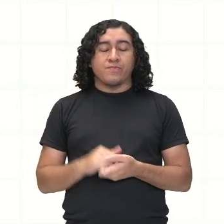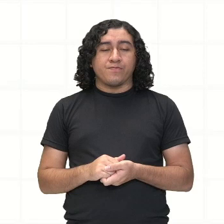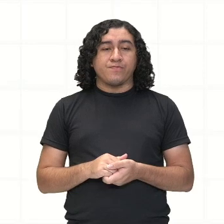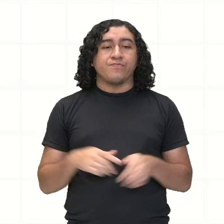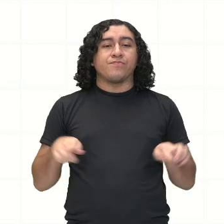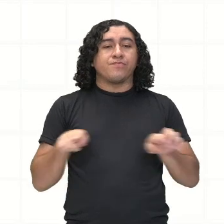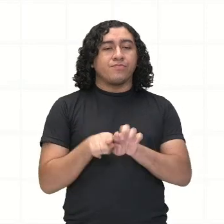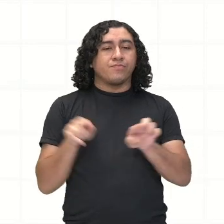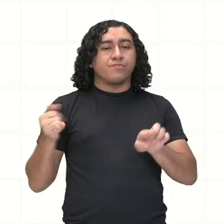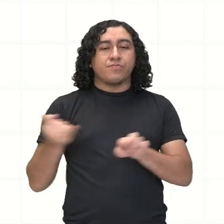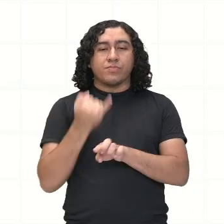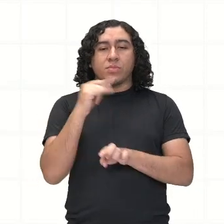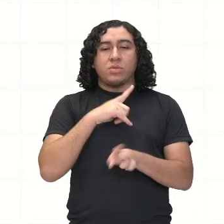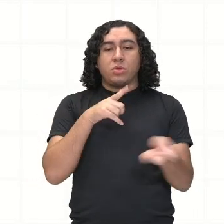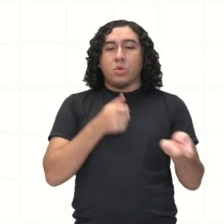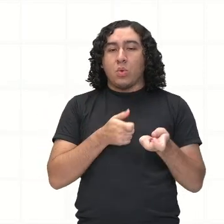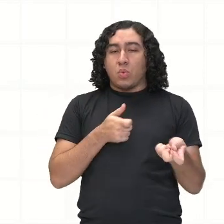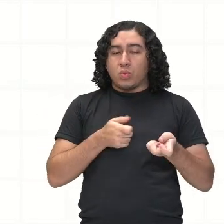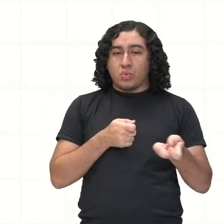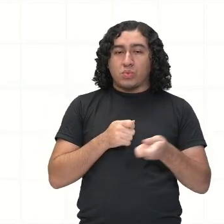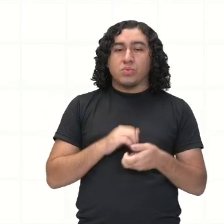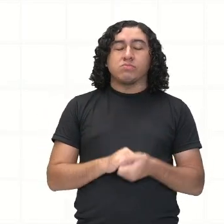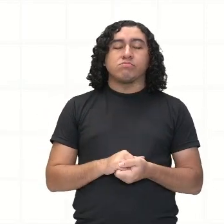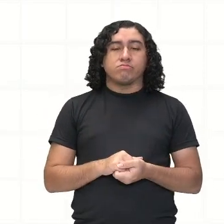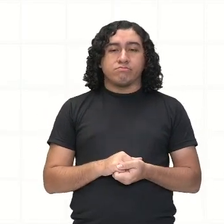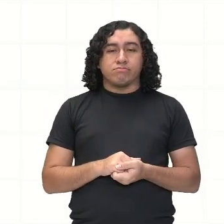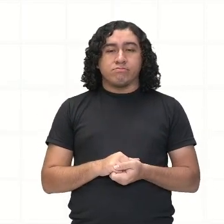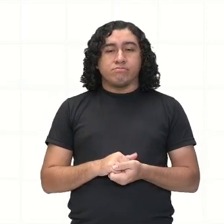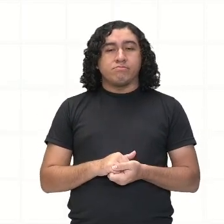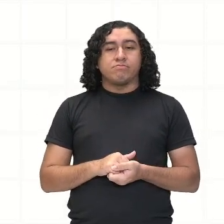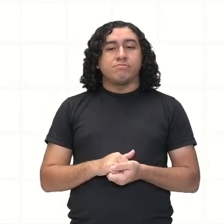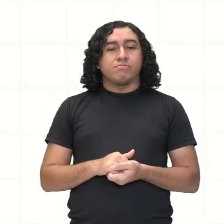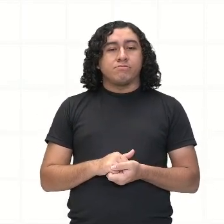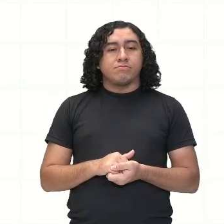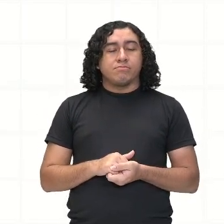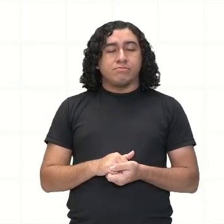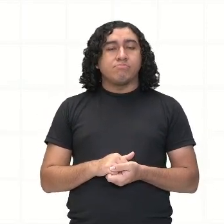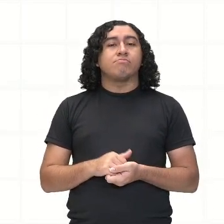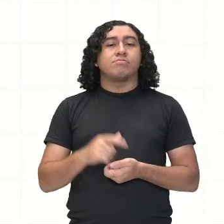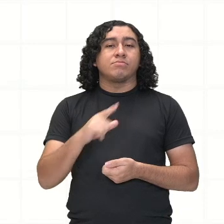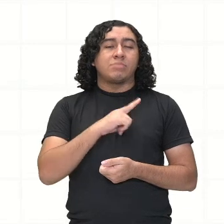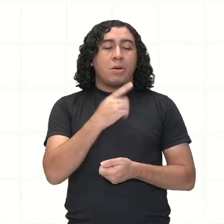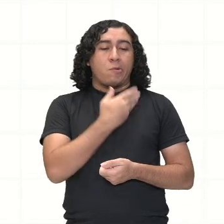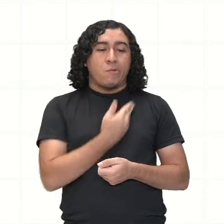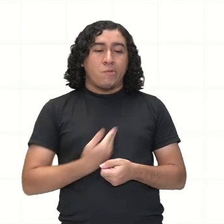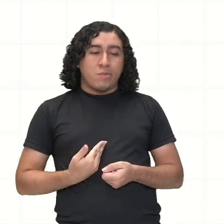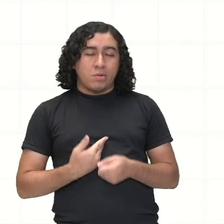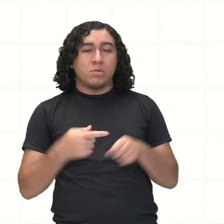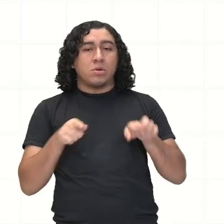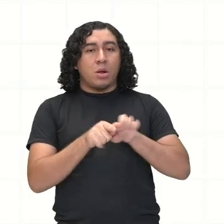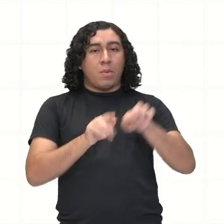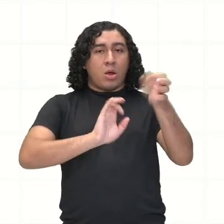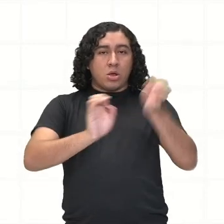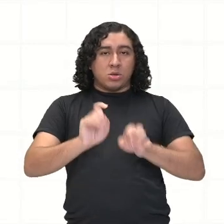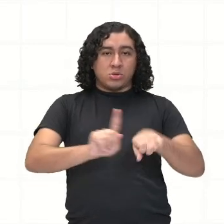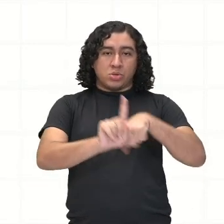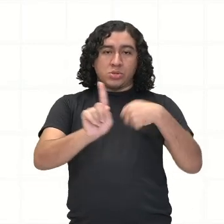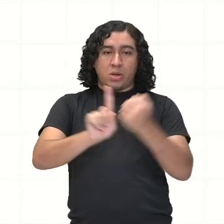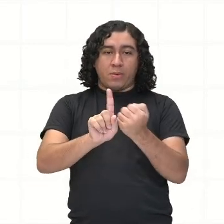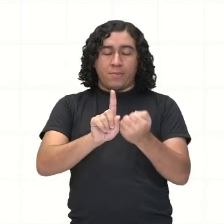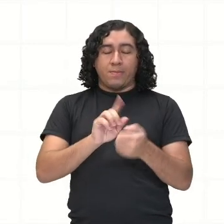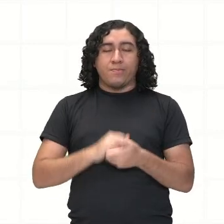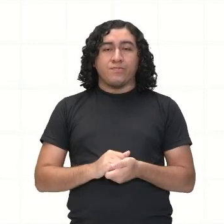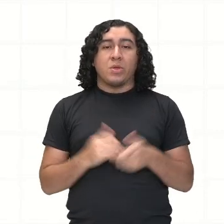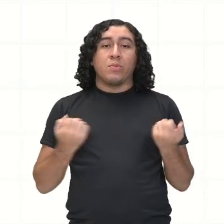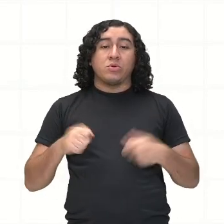Importância de se manter no poder mantém o Estado e a ordem social, ou seja, para se